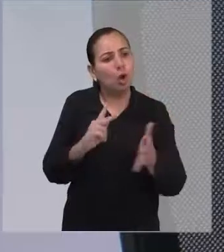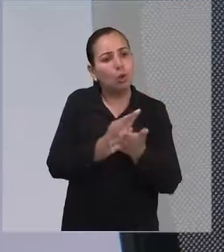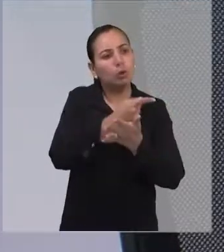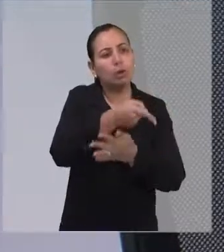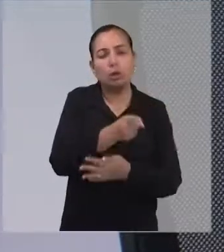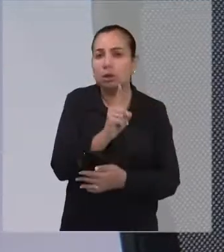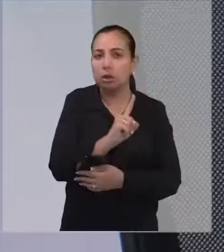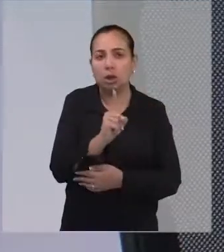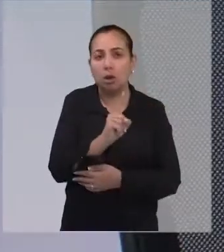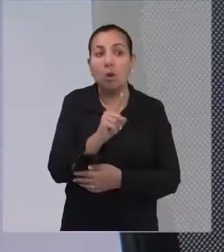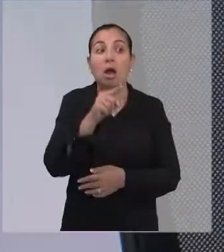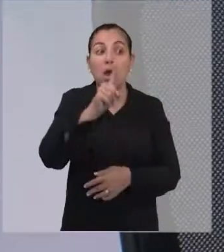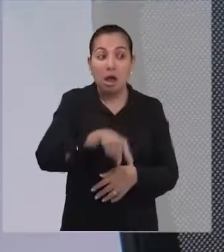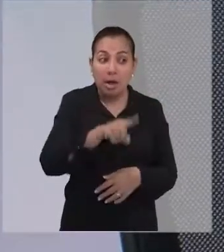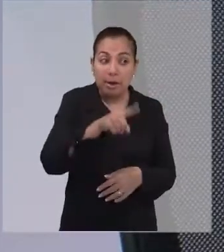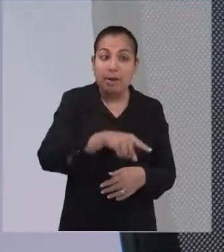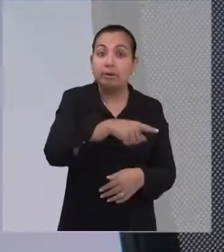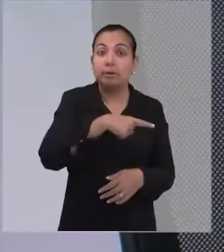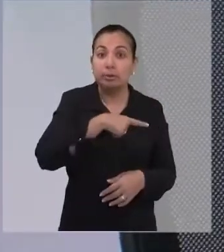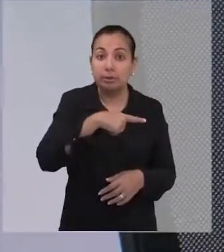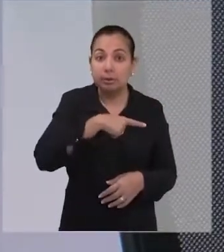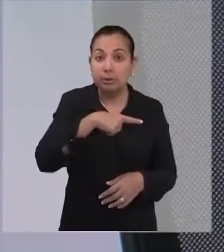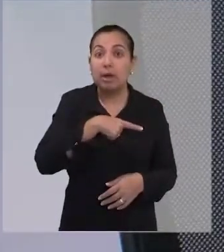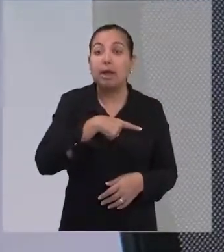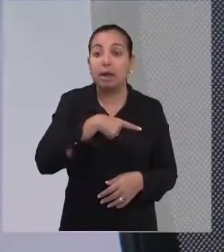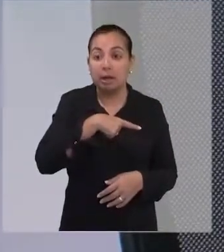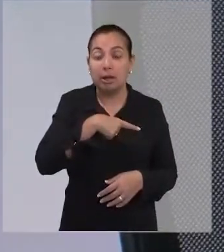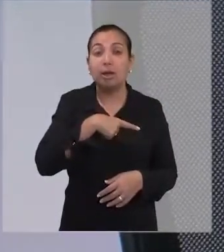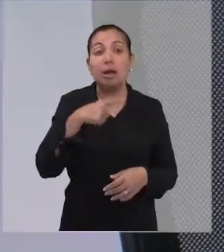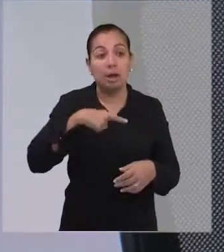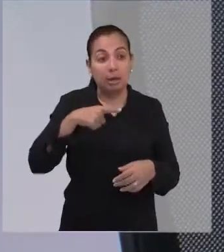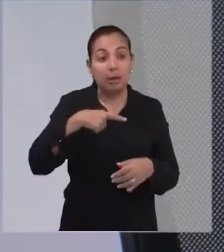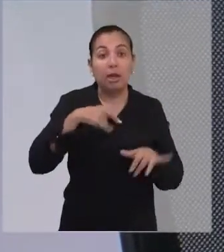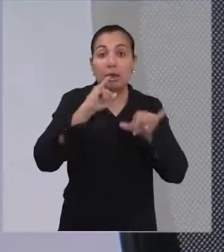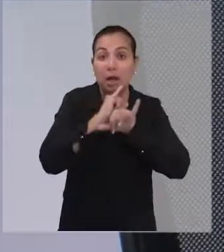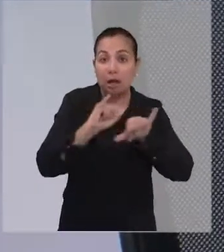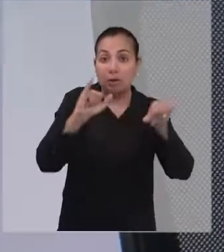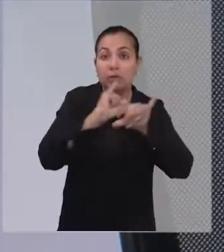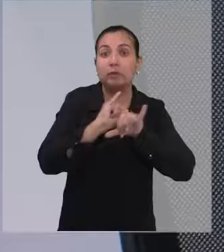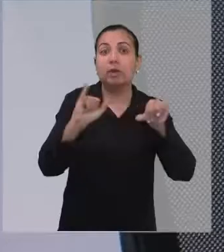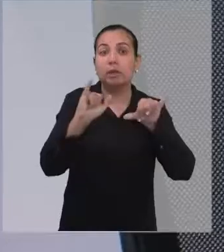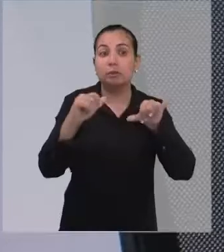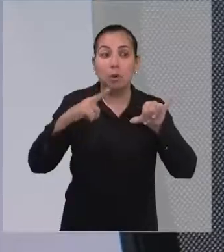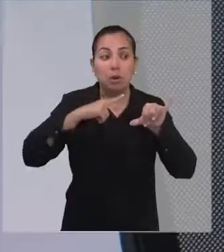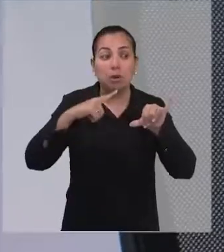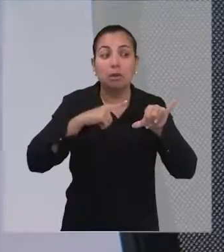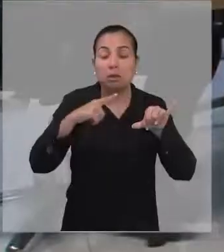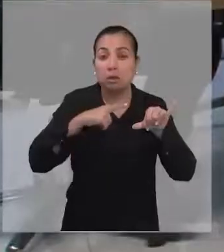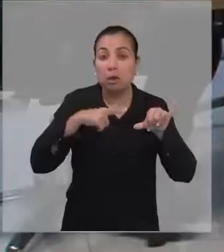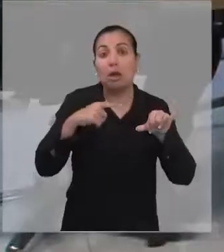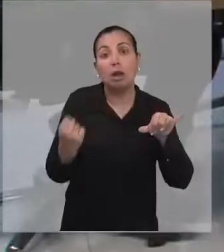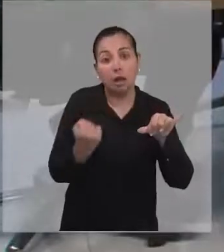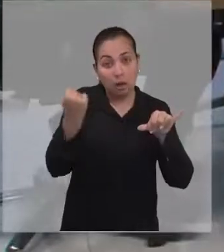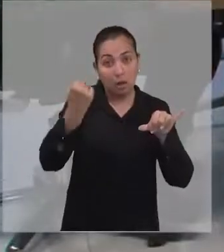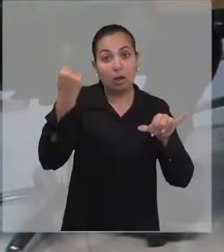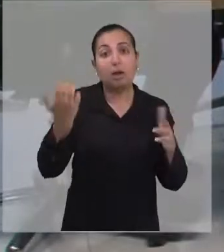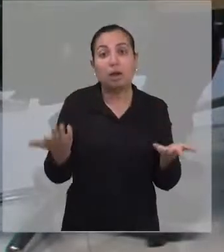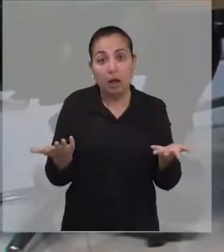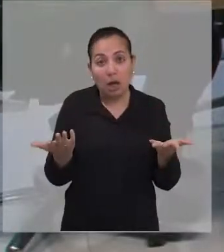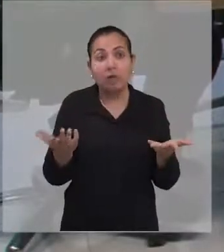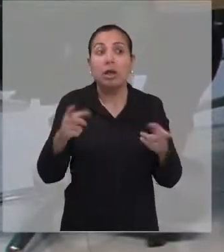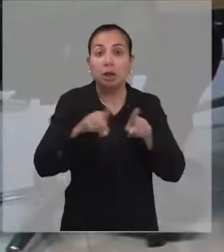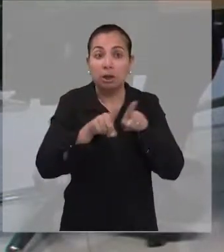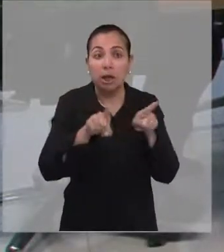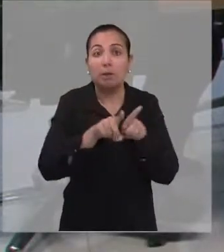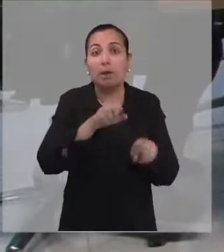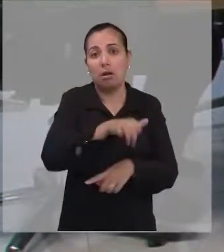caso concreto que tem um influenciamento enorme, né. Ele se vincula à questão política, né, e aí a gente